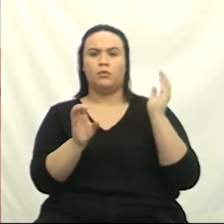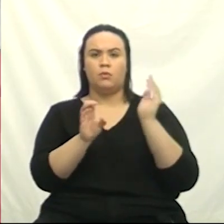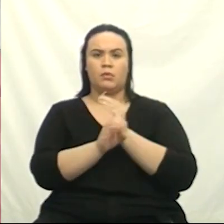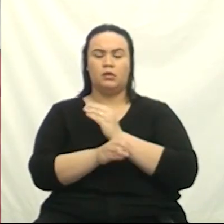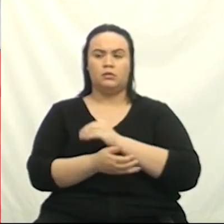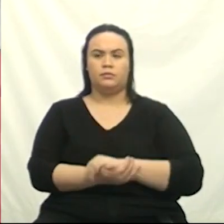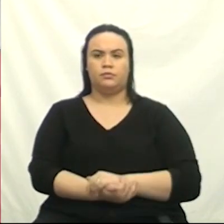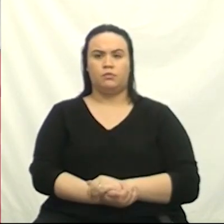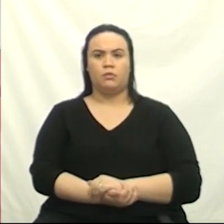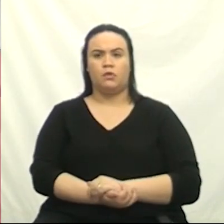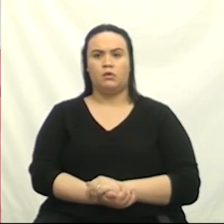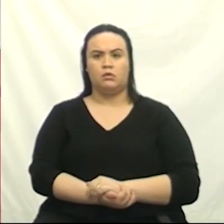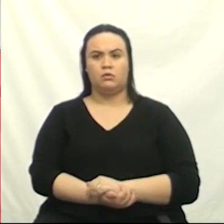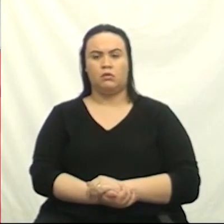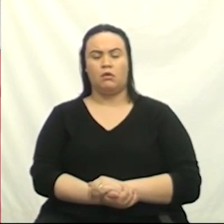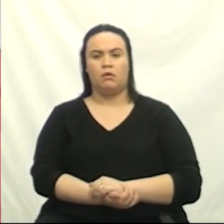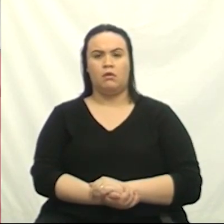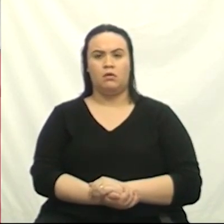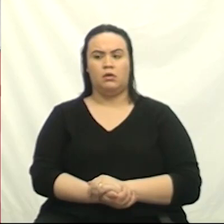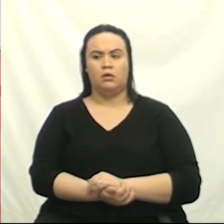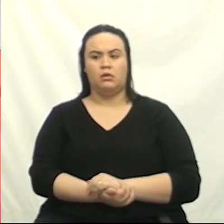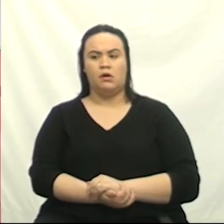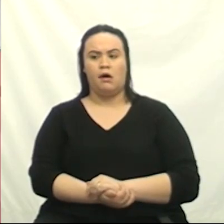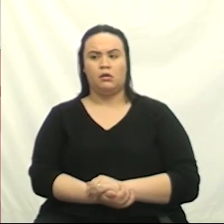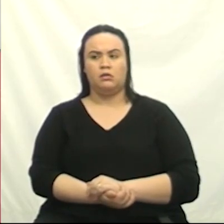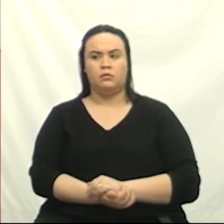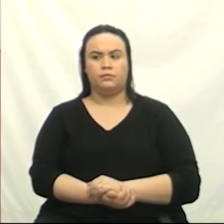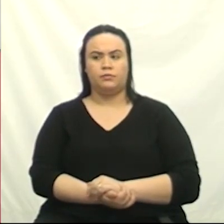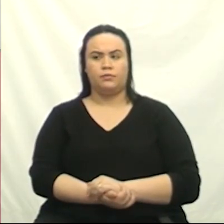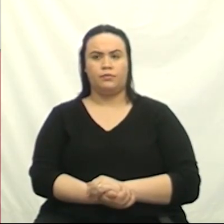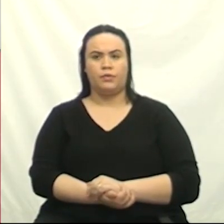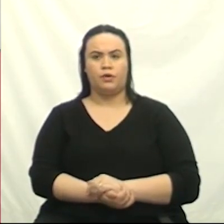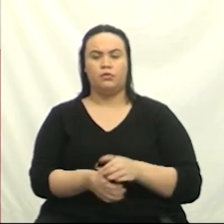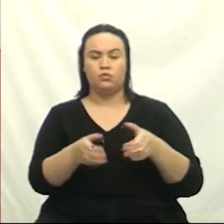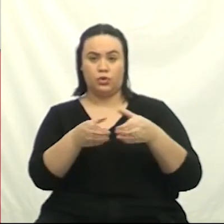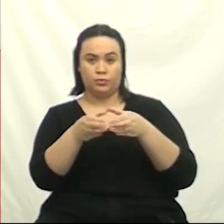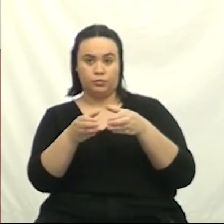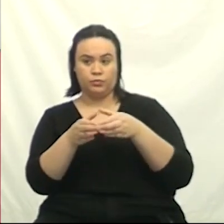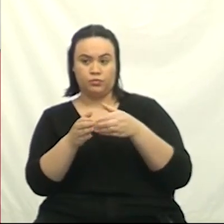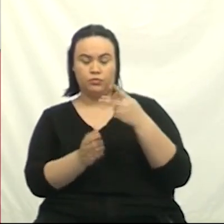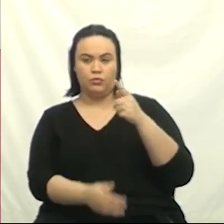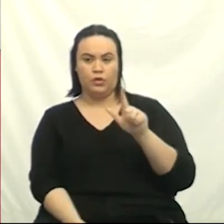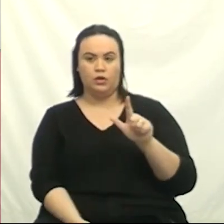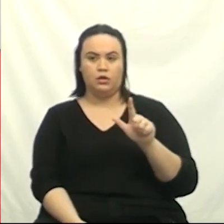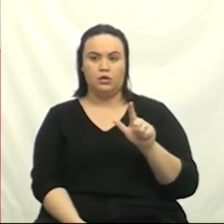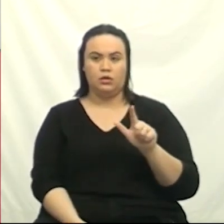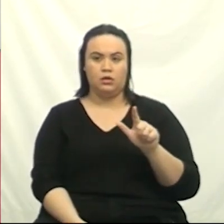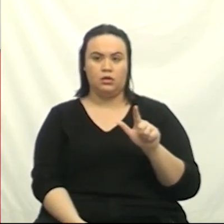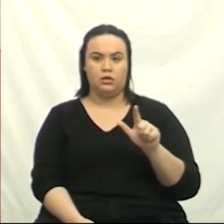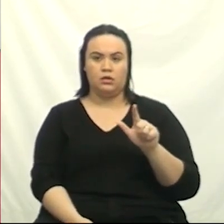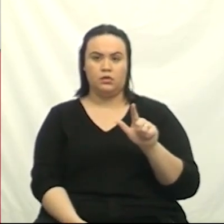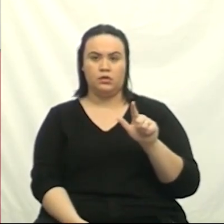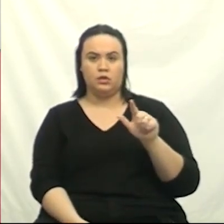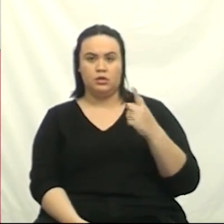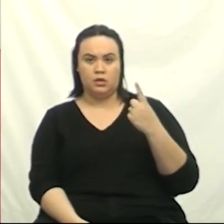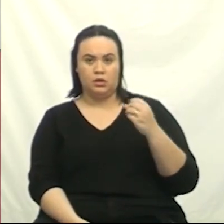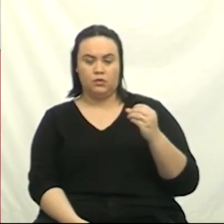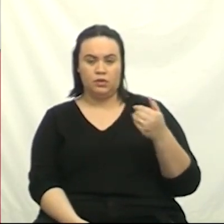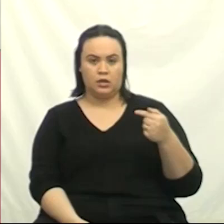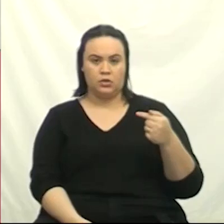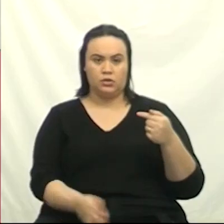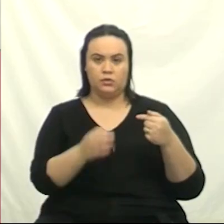unanimidade a dispensa dos pareceres das comissões p.e. 107